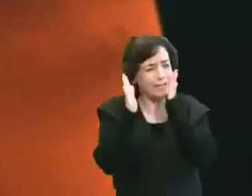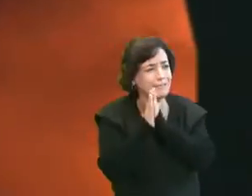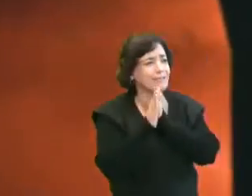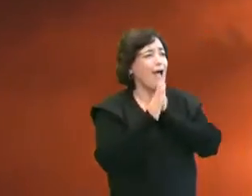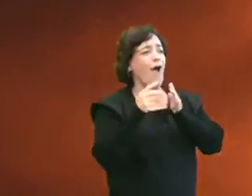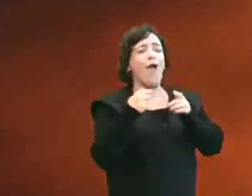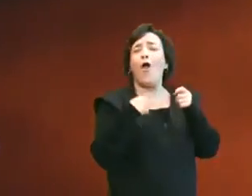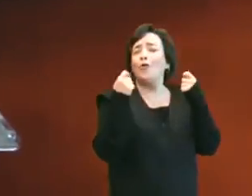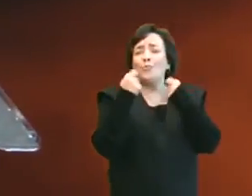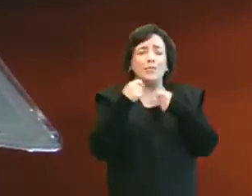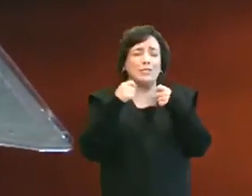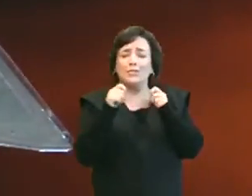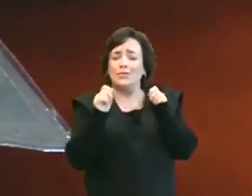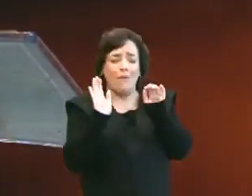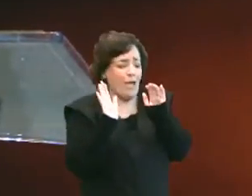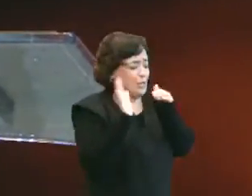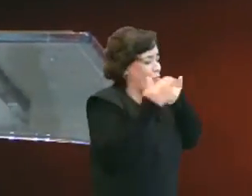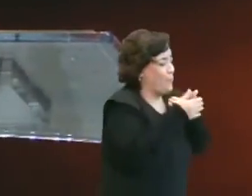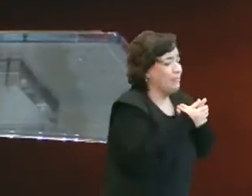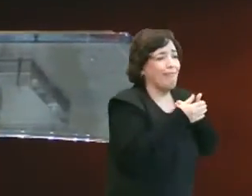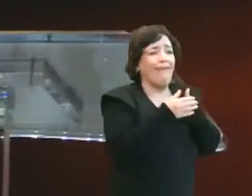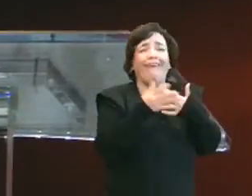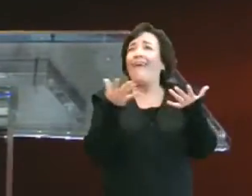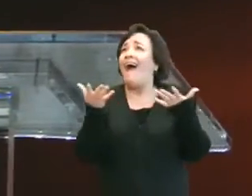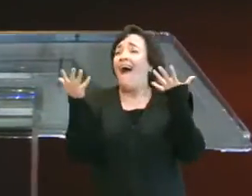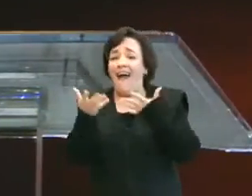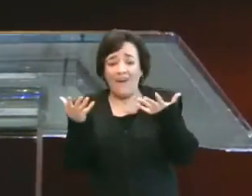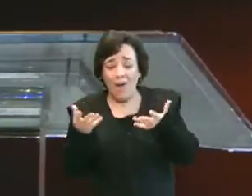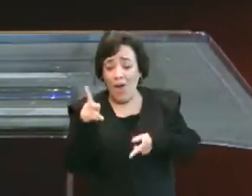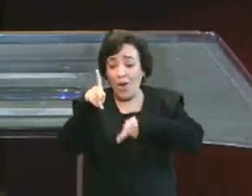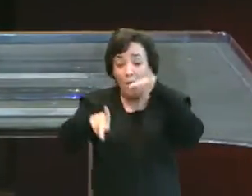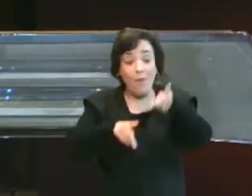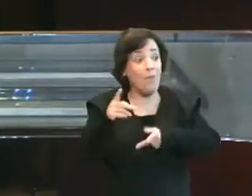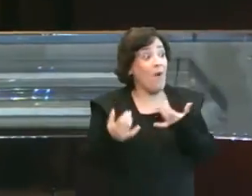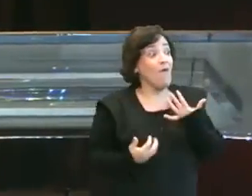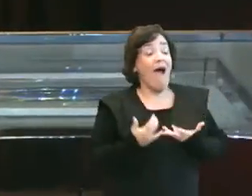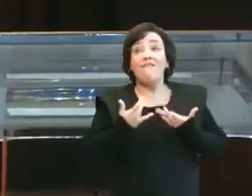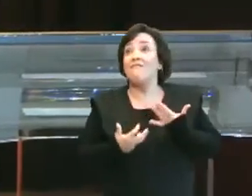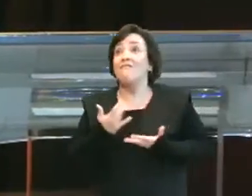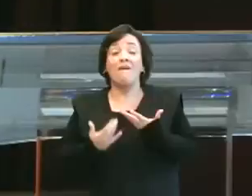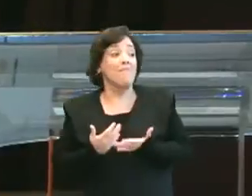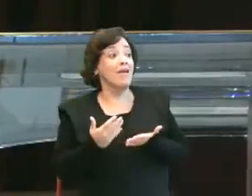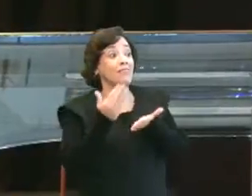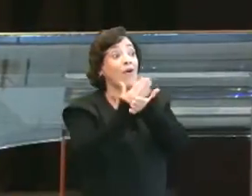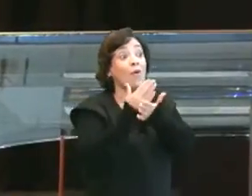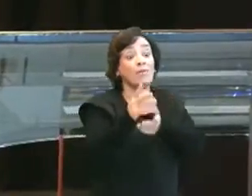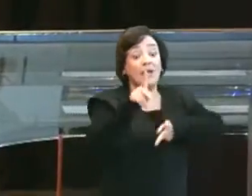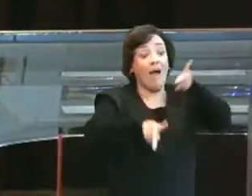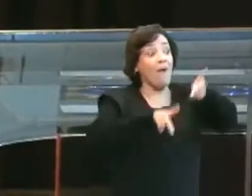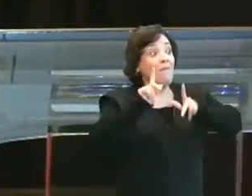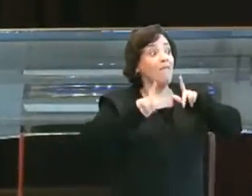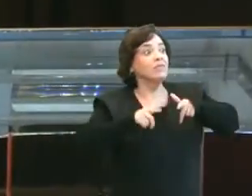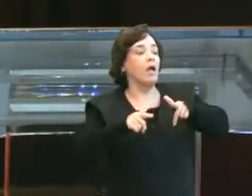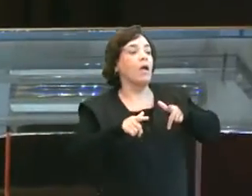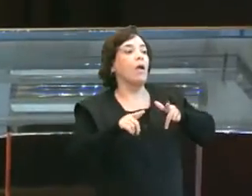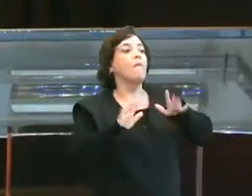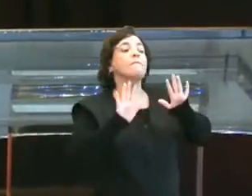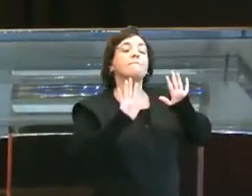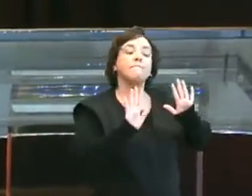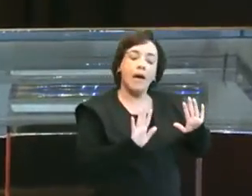não vou precisar mais fugir. Uma restauração, um avivamento vai começar na casa de Israel, mas no outro